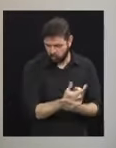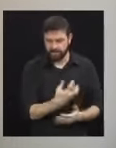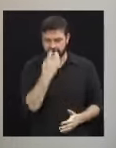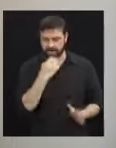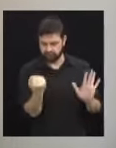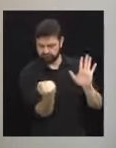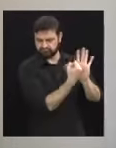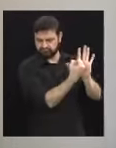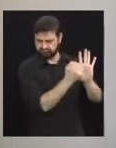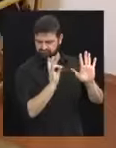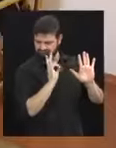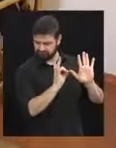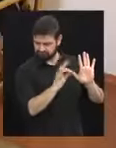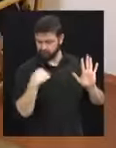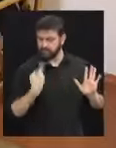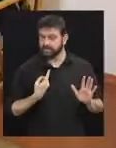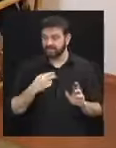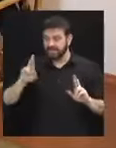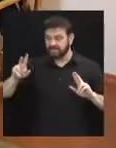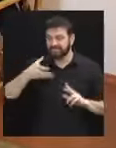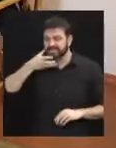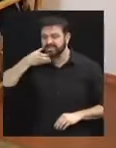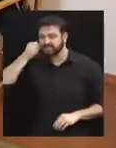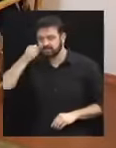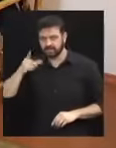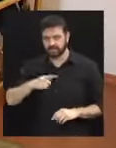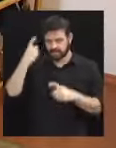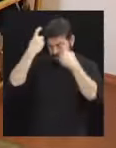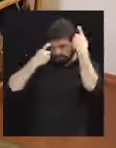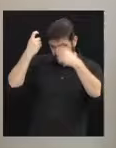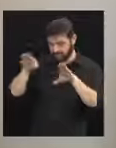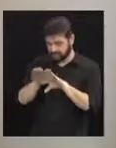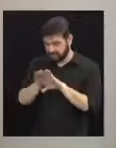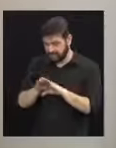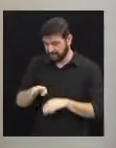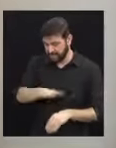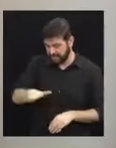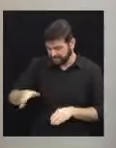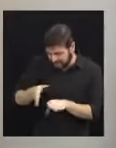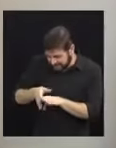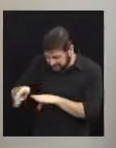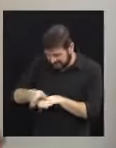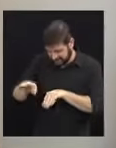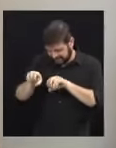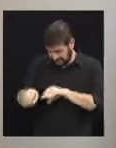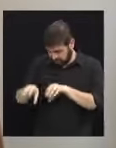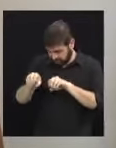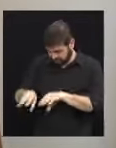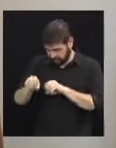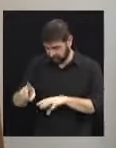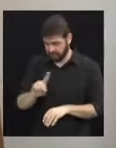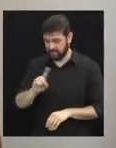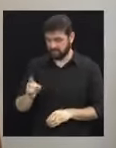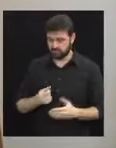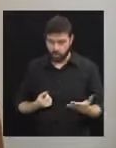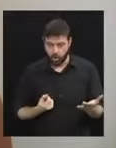da importância de se adotar. Existe essa preocupação com as crianças também, de ensiná-los dessa preocupação de não